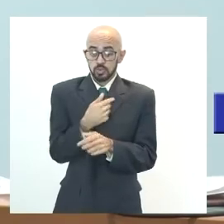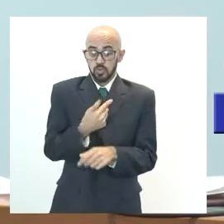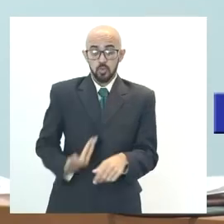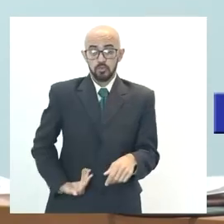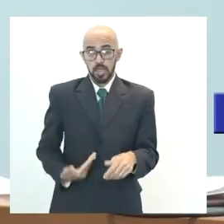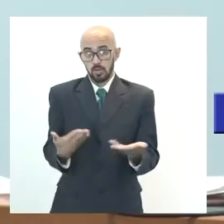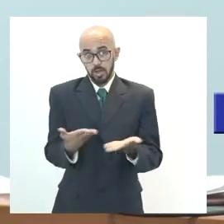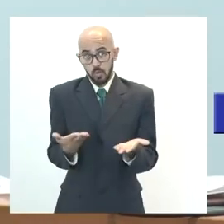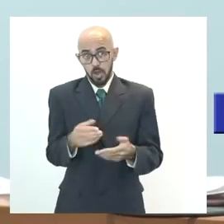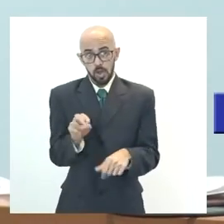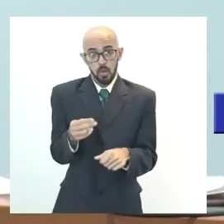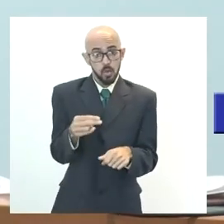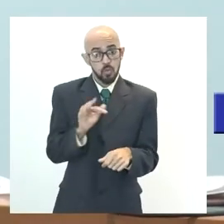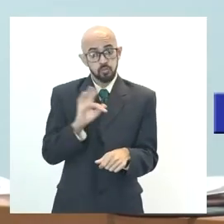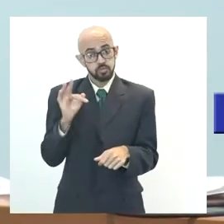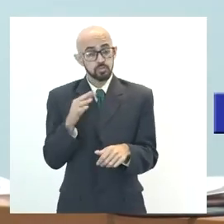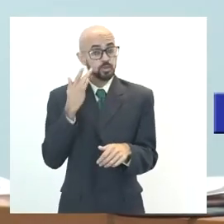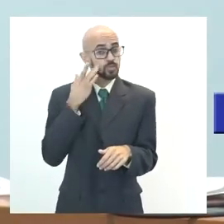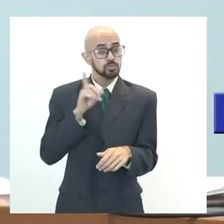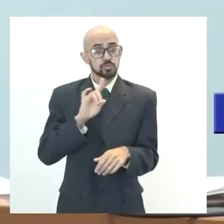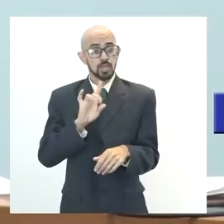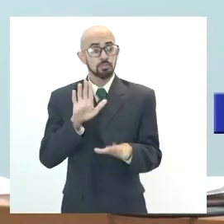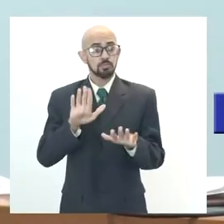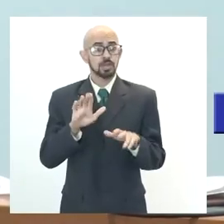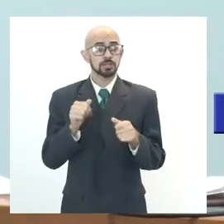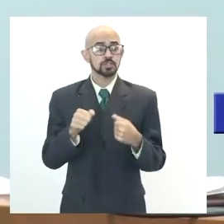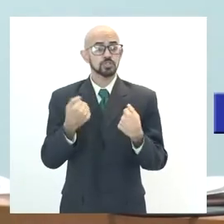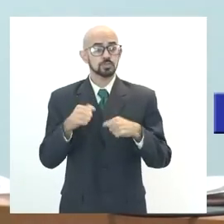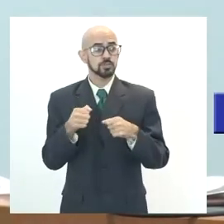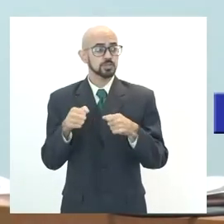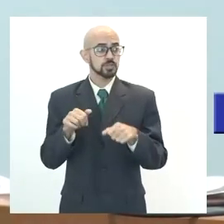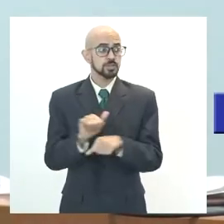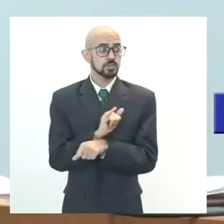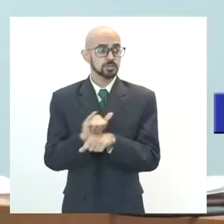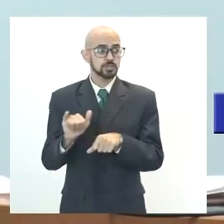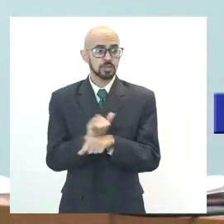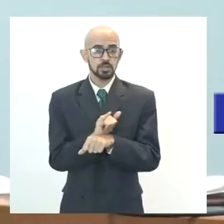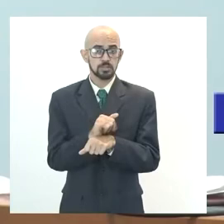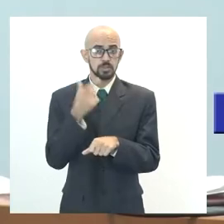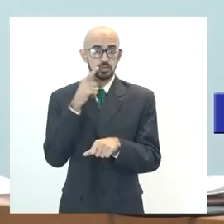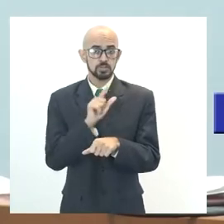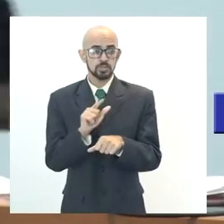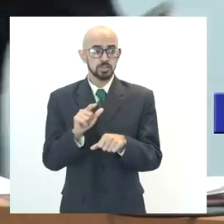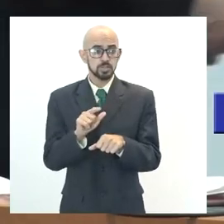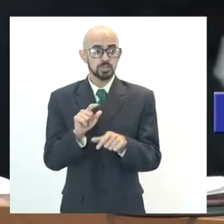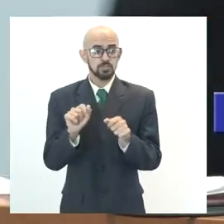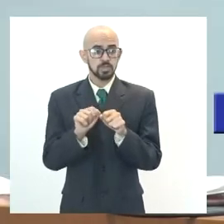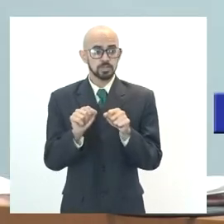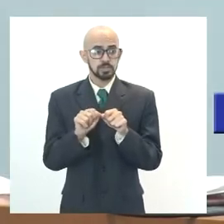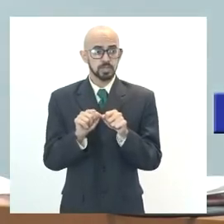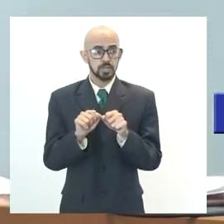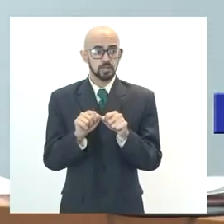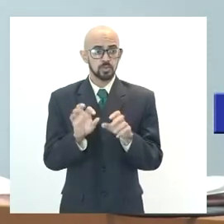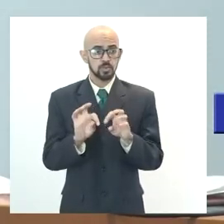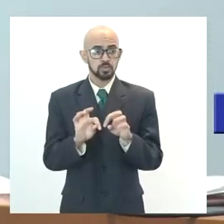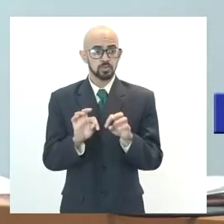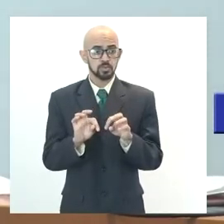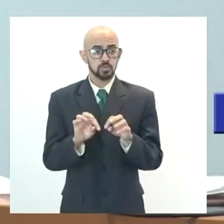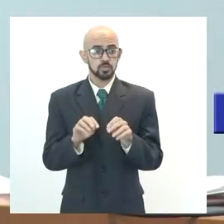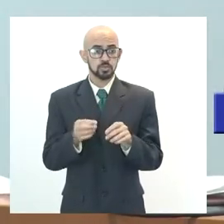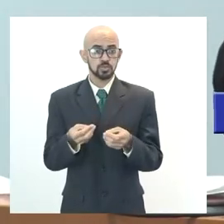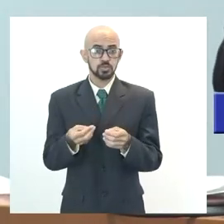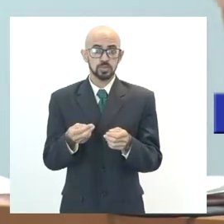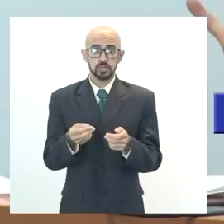de que a gente se entrega das questões tributárias e é por aí que nós vamos conseguir fazer com que aqueles que estão deitando na